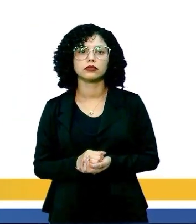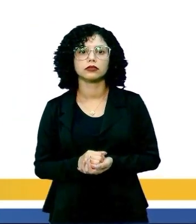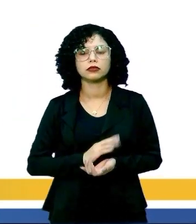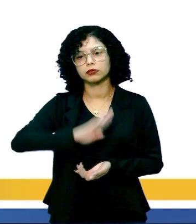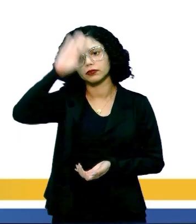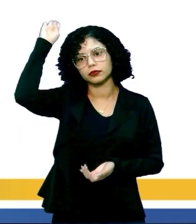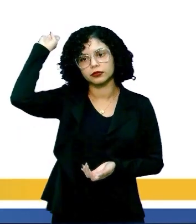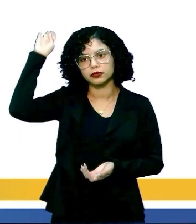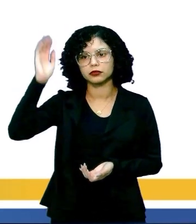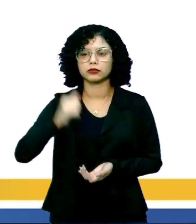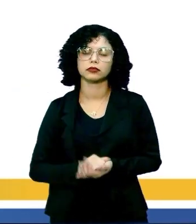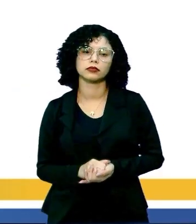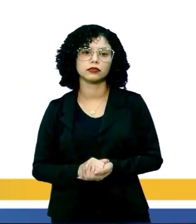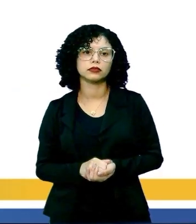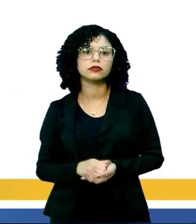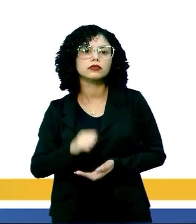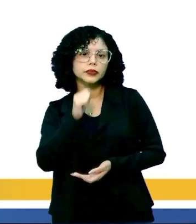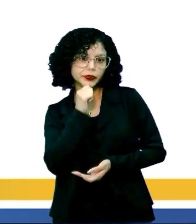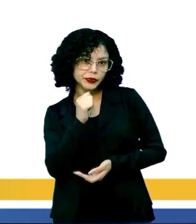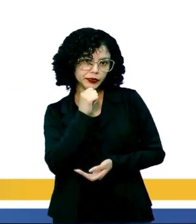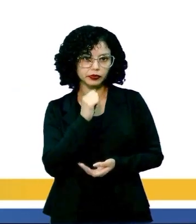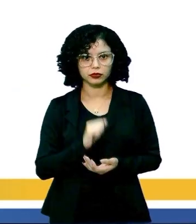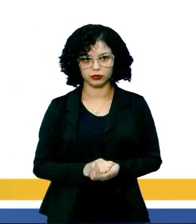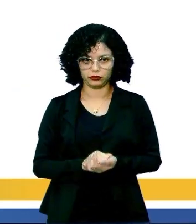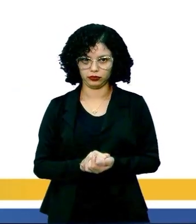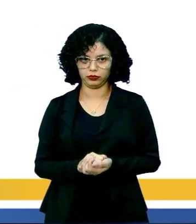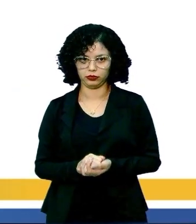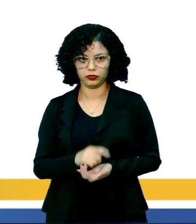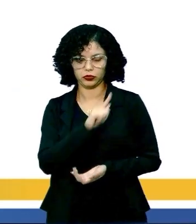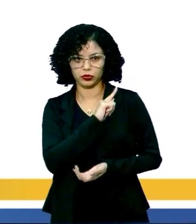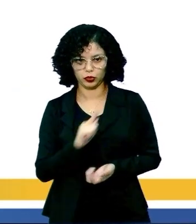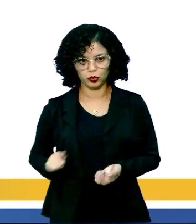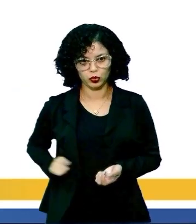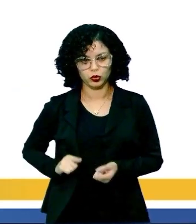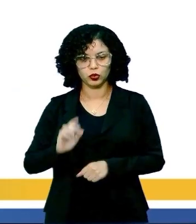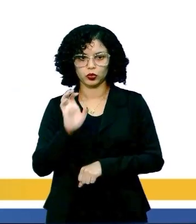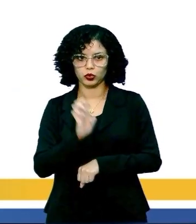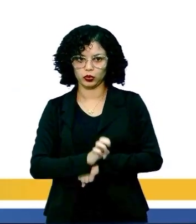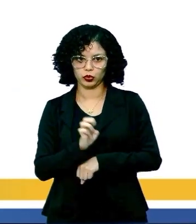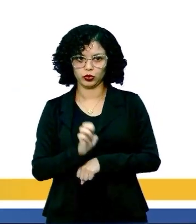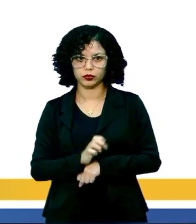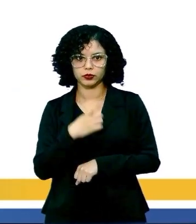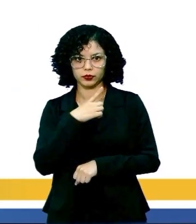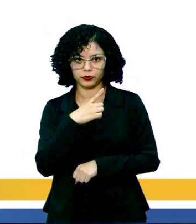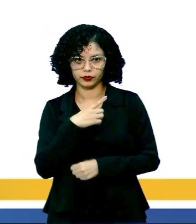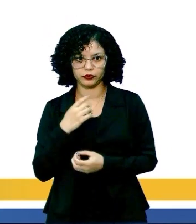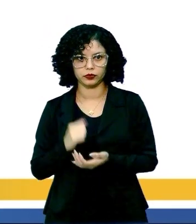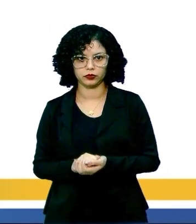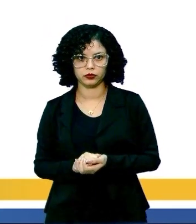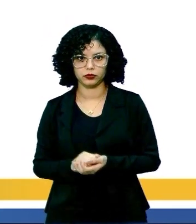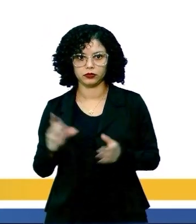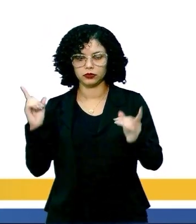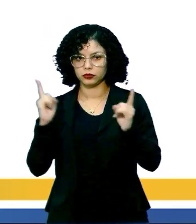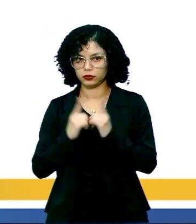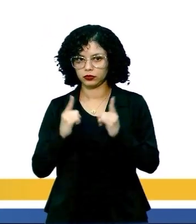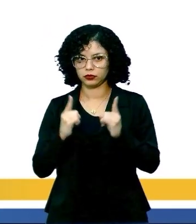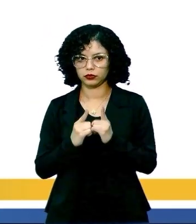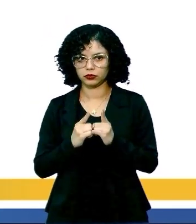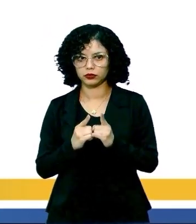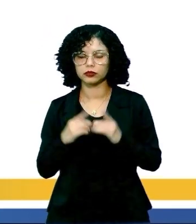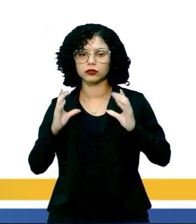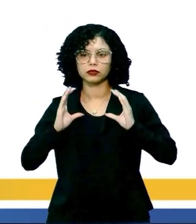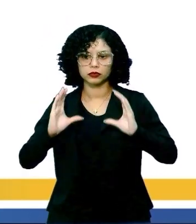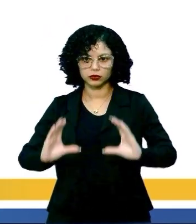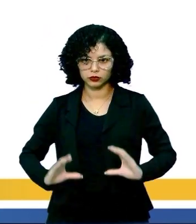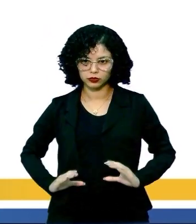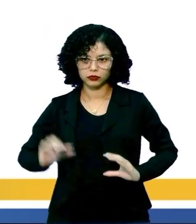Como vocês estão vendo aí, a república é uma forma de governo em que o Estado se constitui de modo a atender os